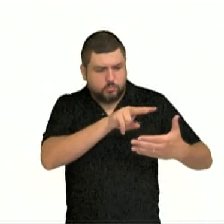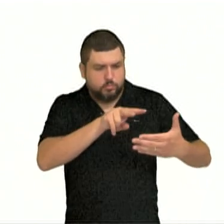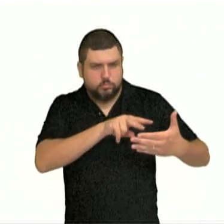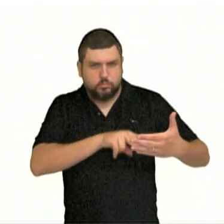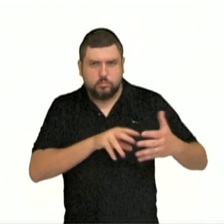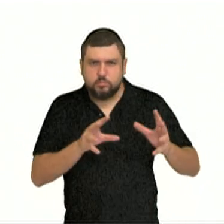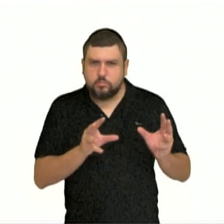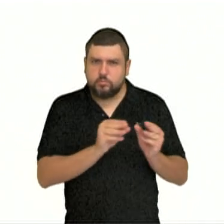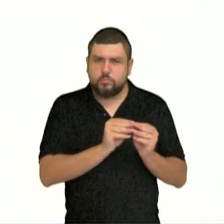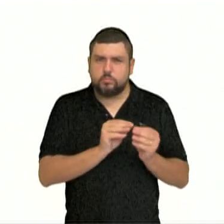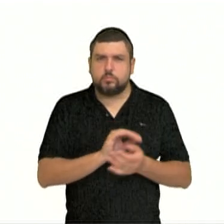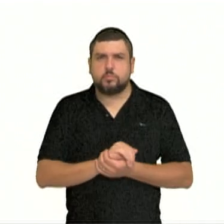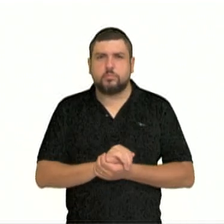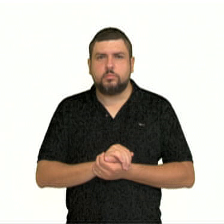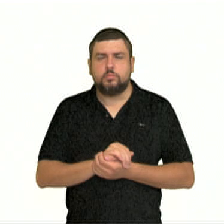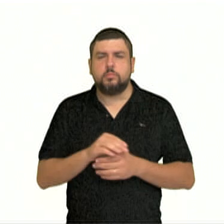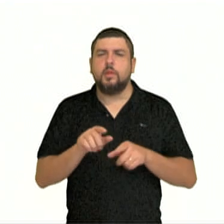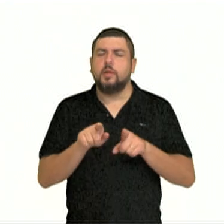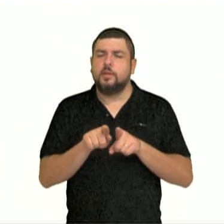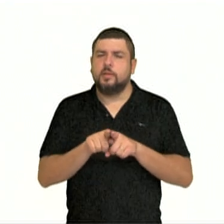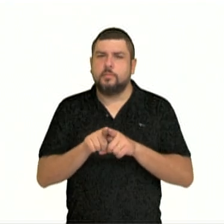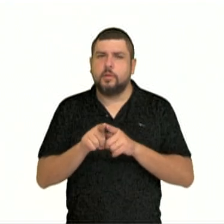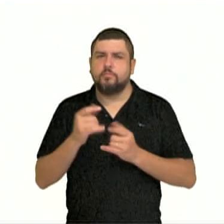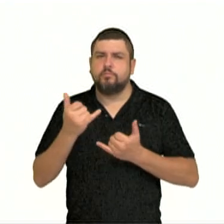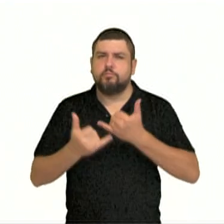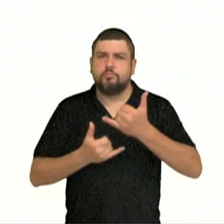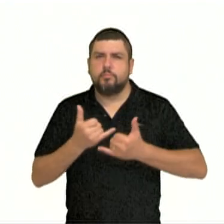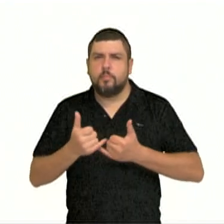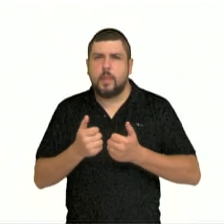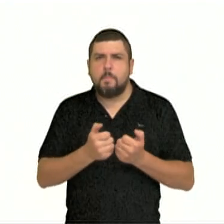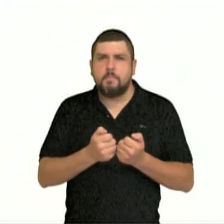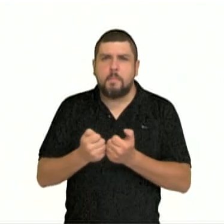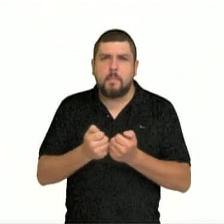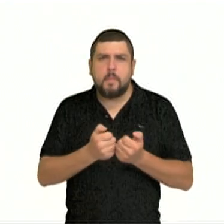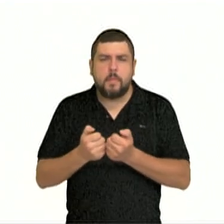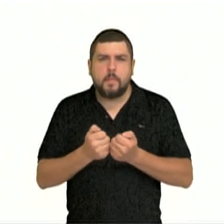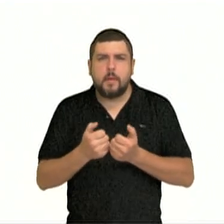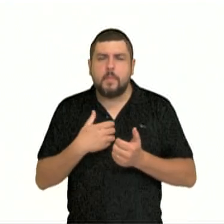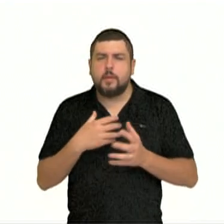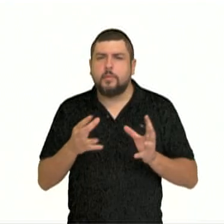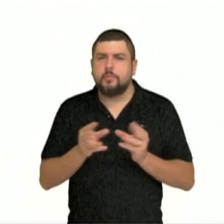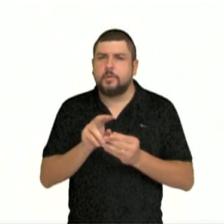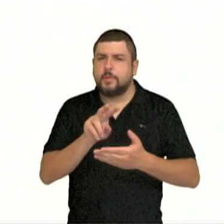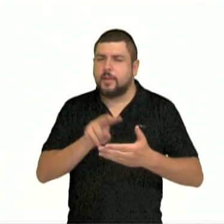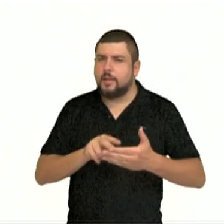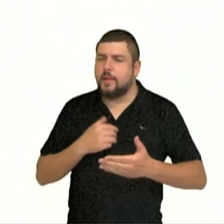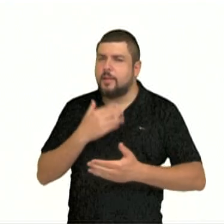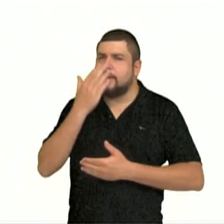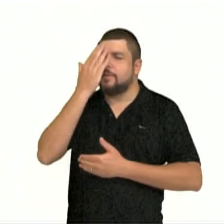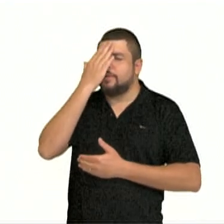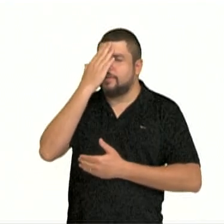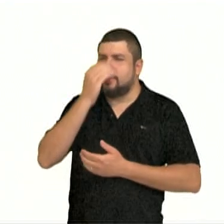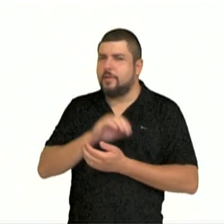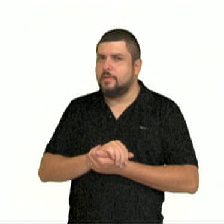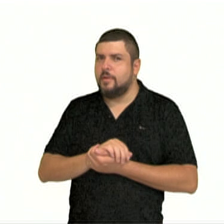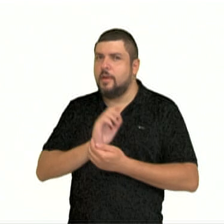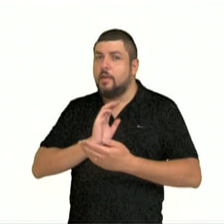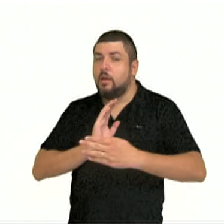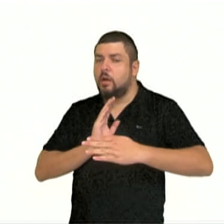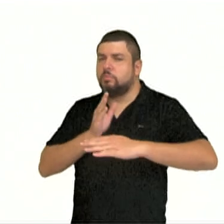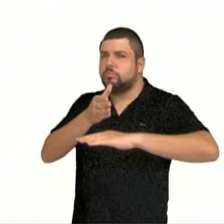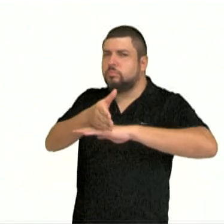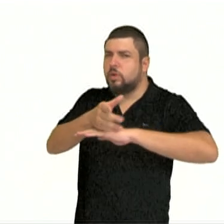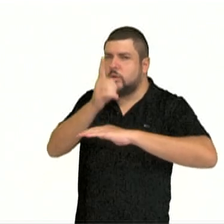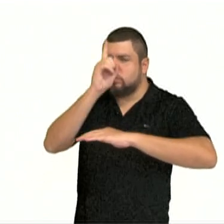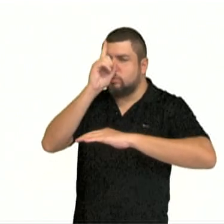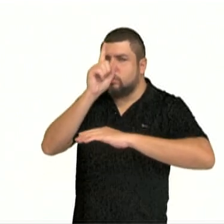Com certeza sobre jogos também você tem lido muitas resenhas que eu sei. Não tô aí na tua casa todo dia, mas